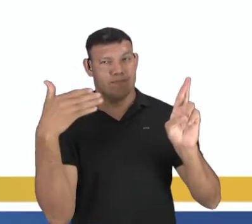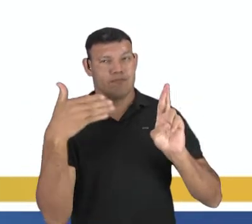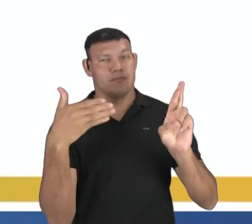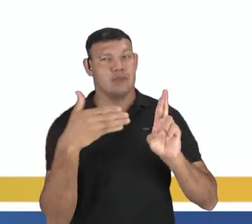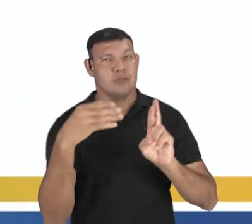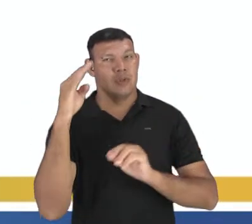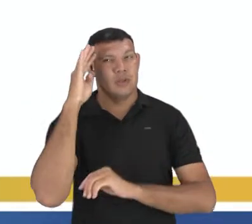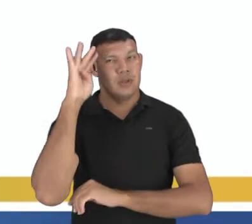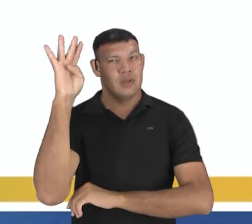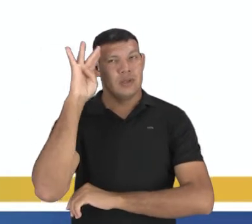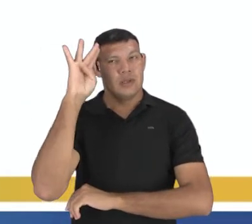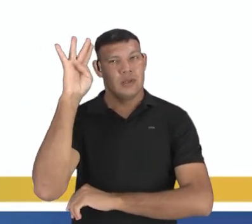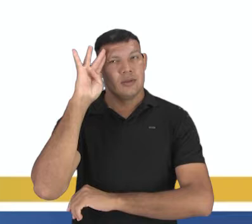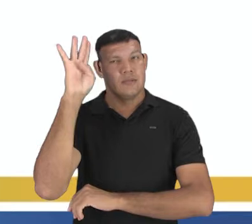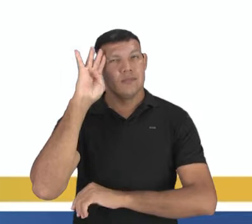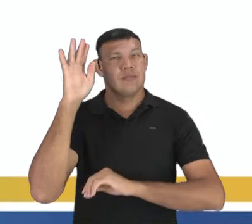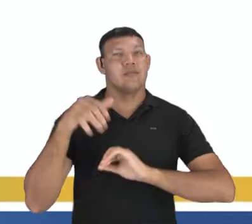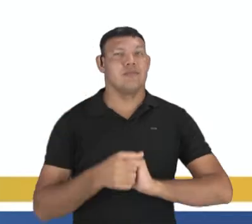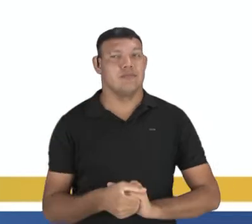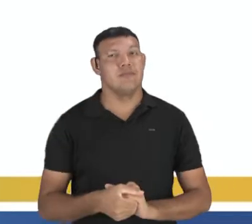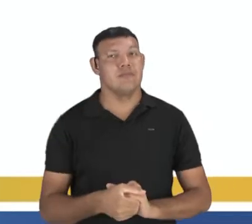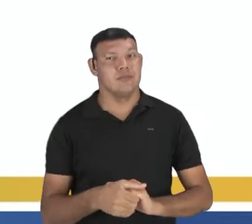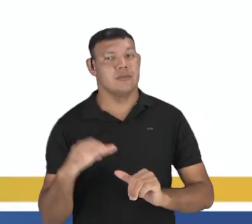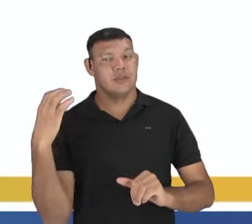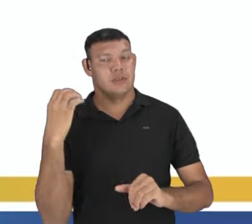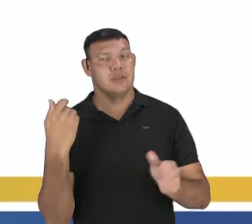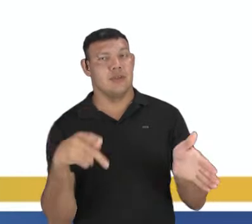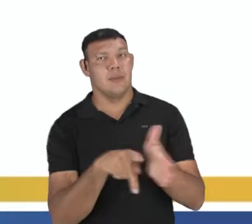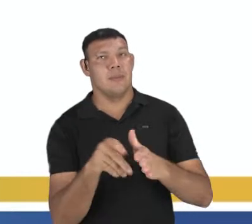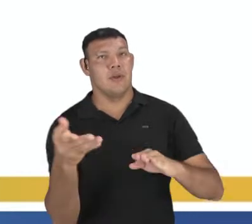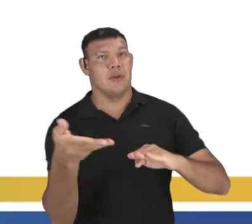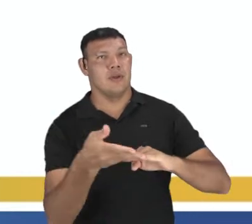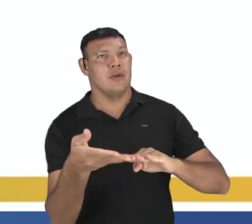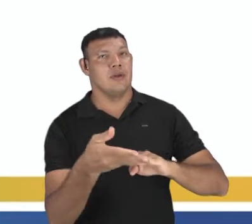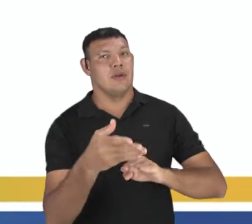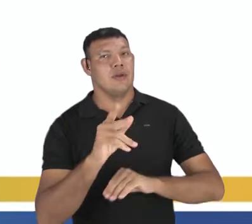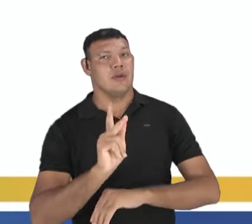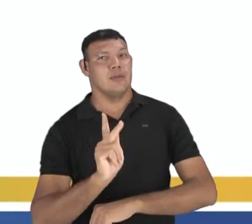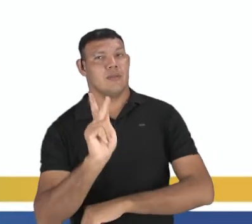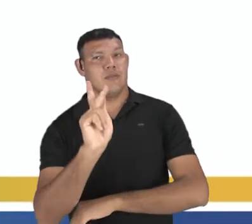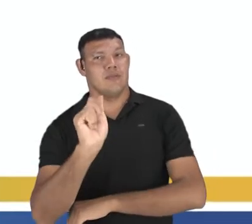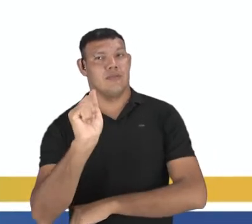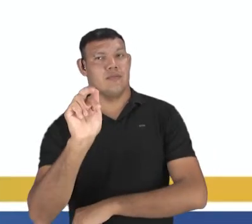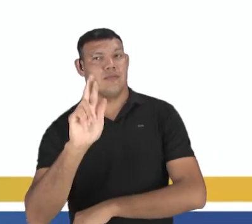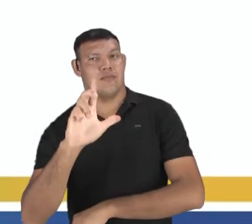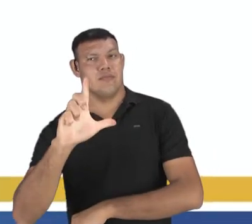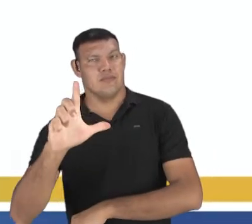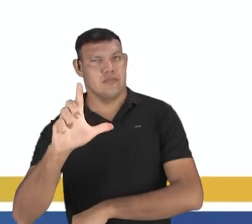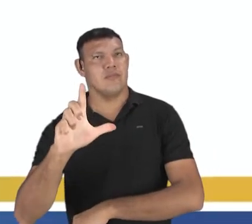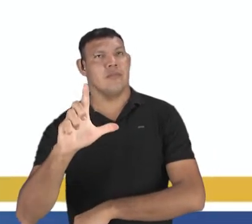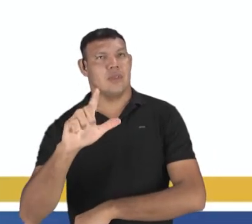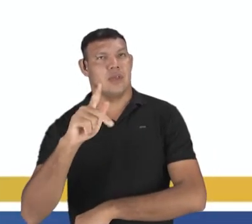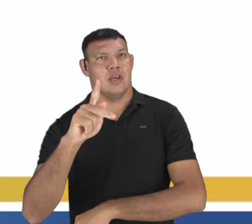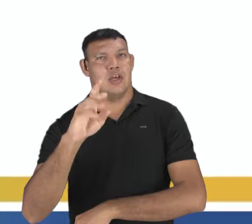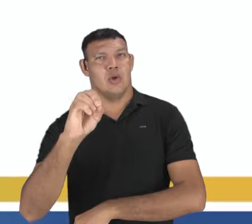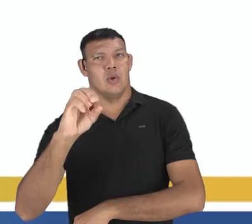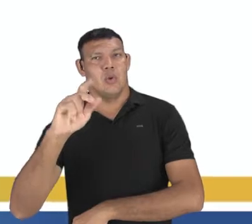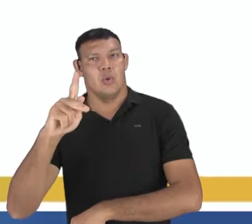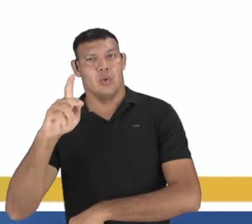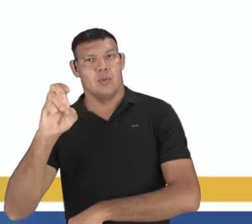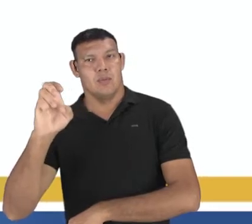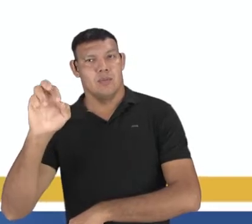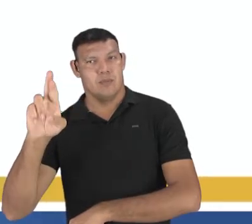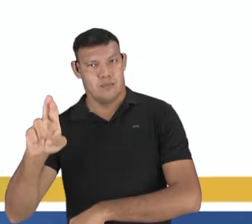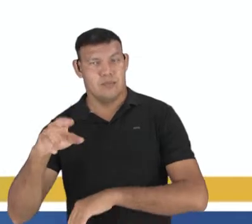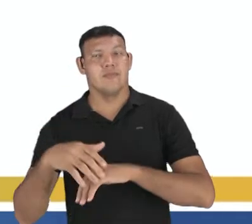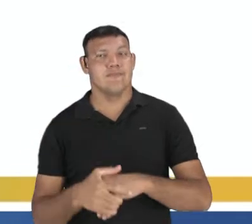para a ciência contemporânea é Karl Popper. Ele merecia uma aula só sobre ele. Então, Karl